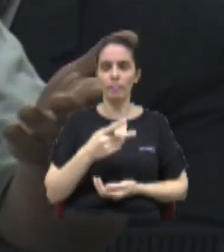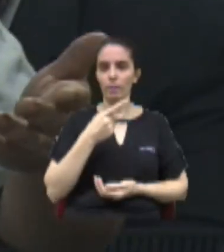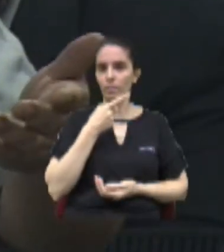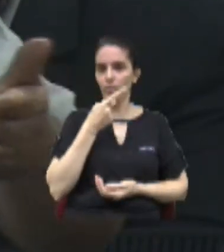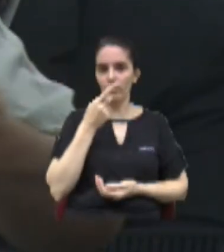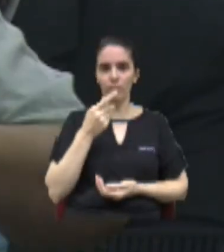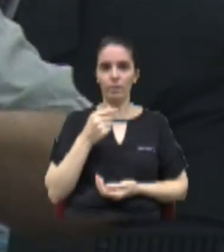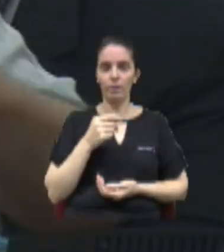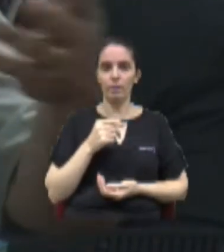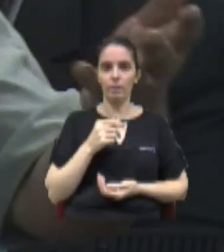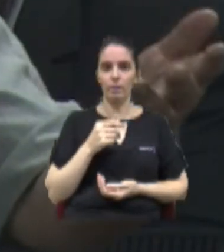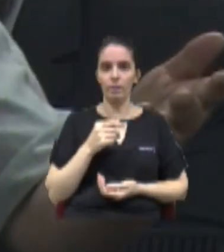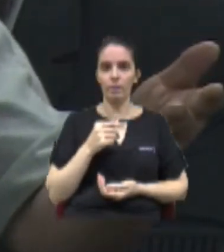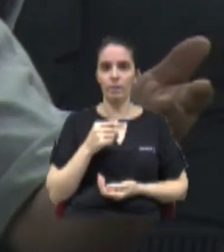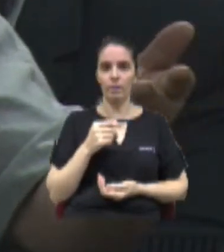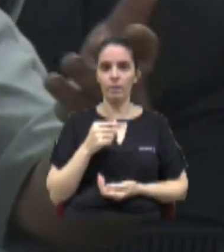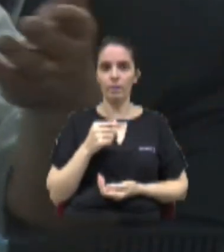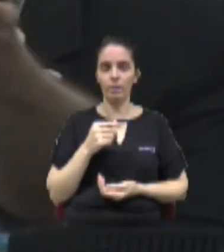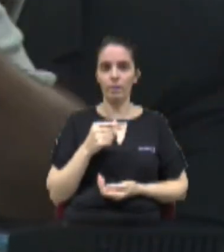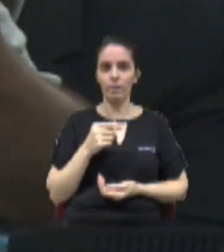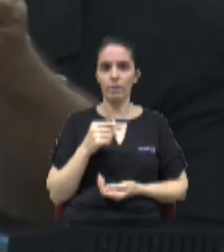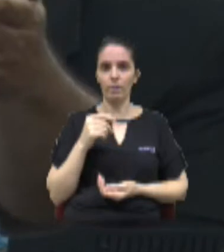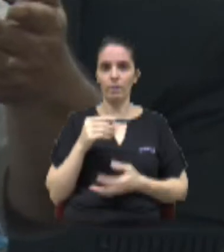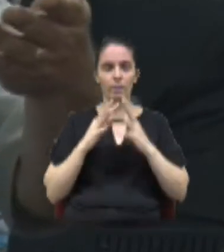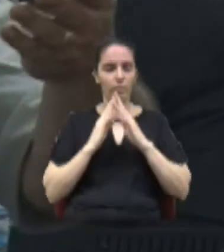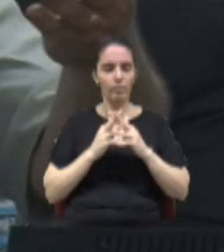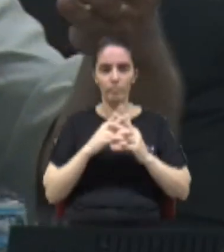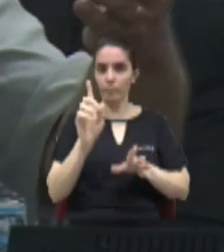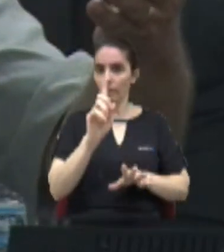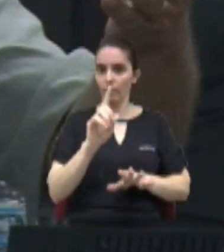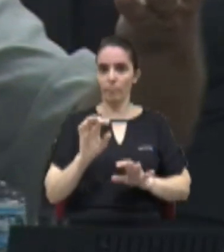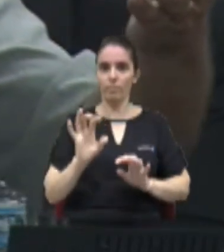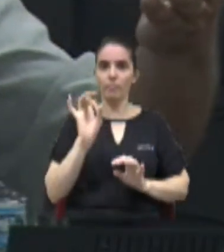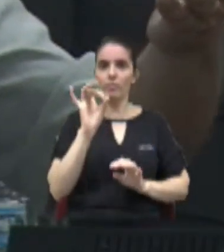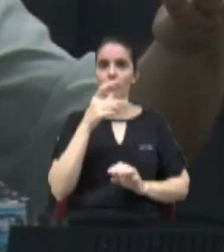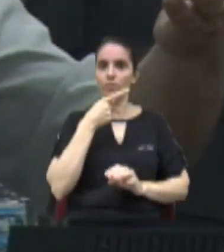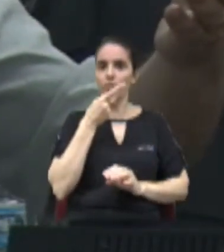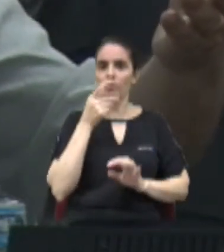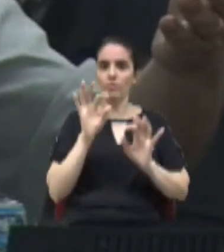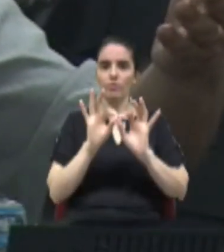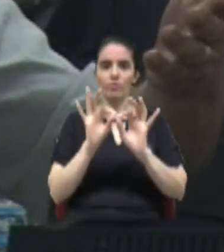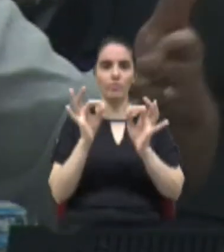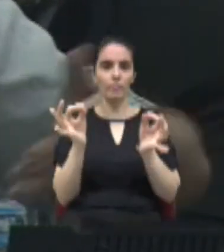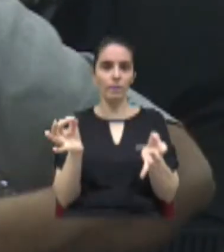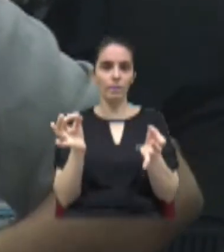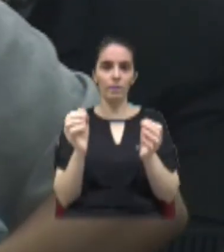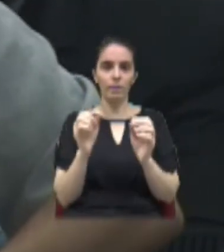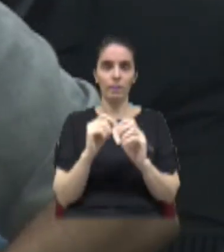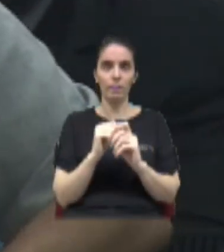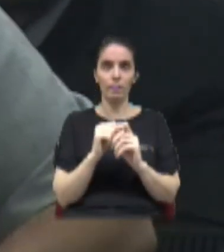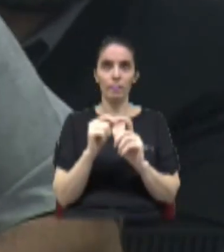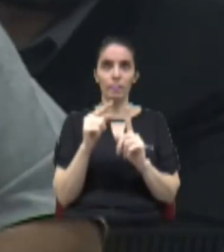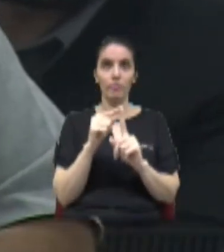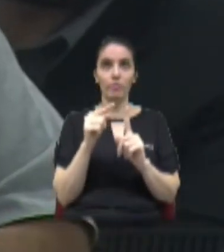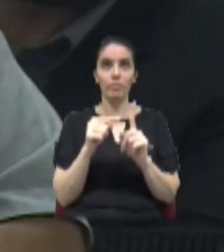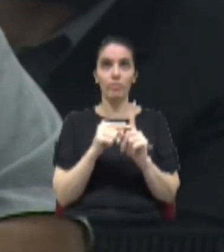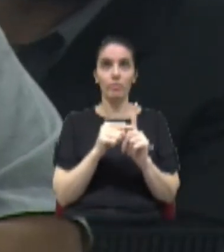na gestão anterior, só ficando para o atual prefeito entregar. Então nós estamos há 1 ano e 4 meses, eu quero ver, de